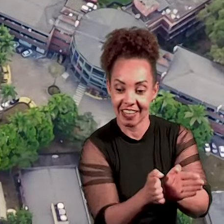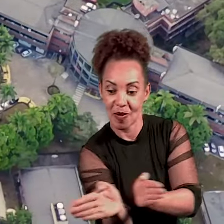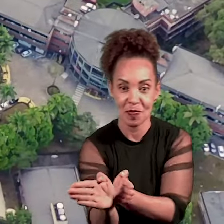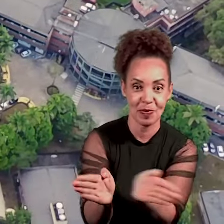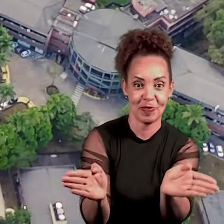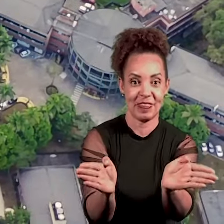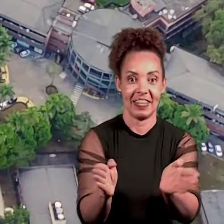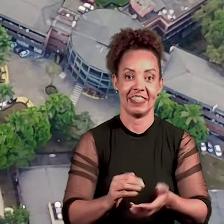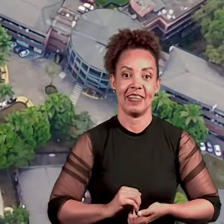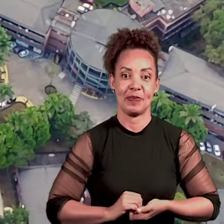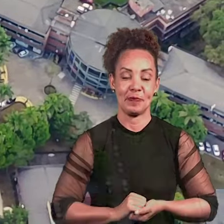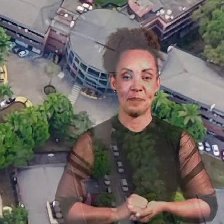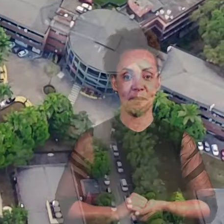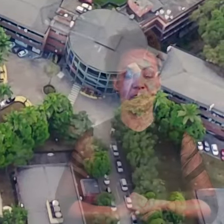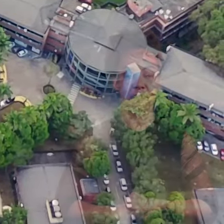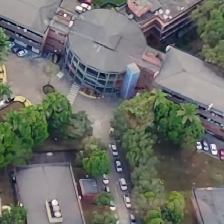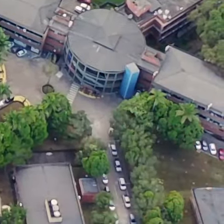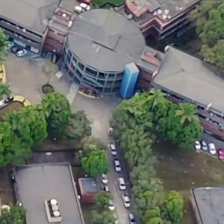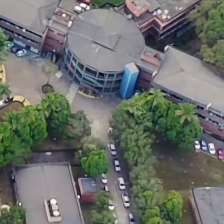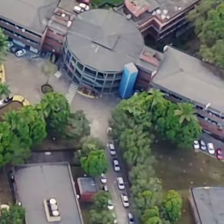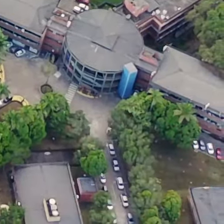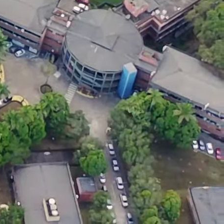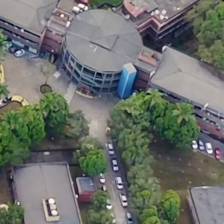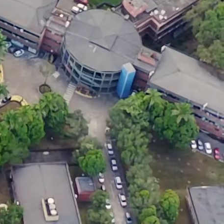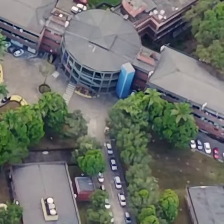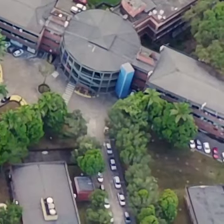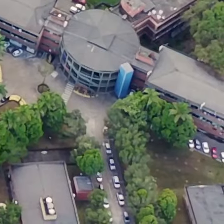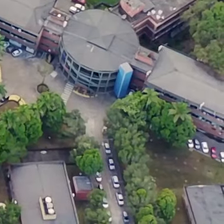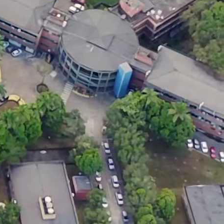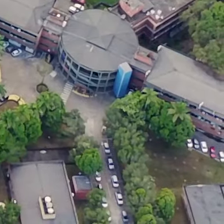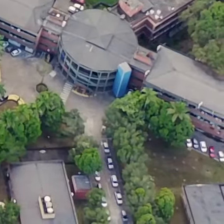vida é uma estrada bifurcada.